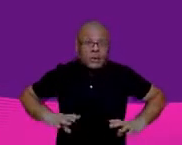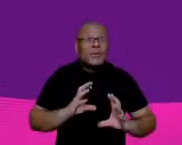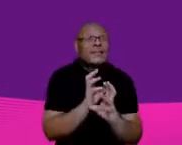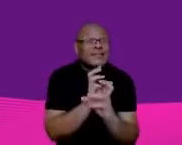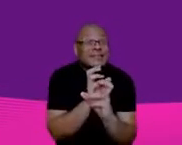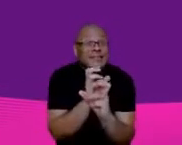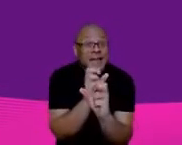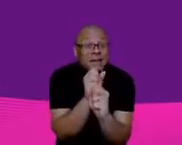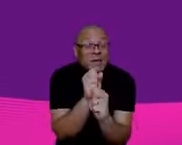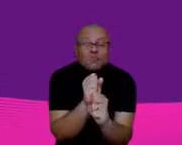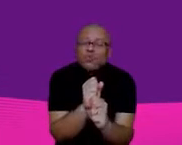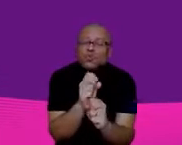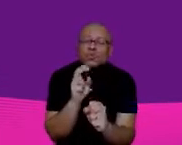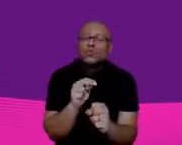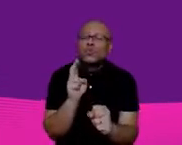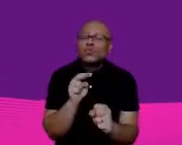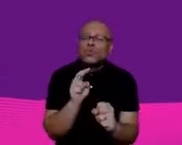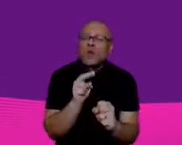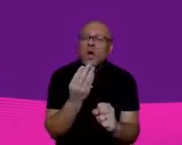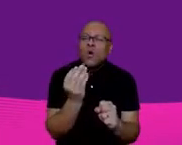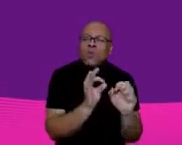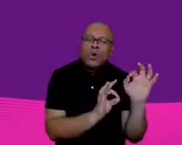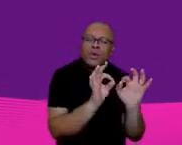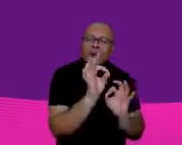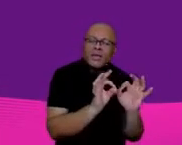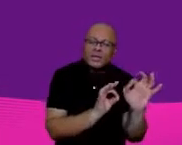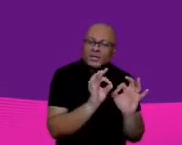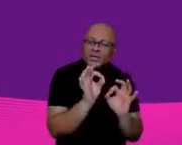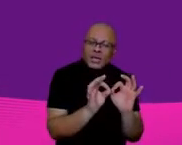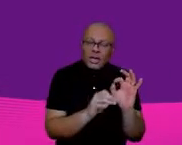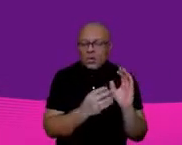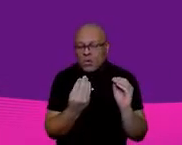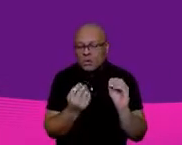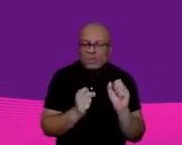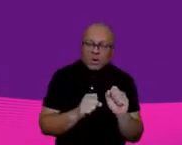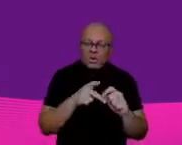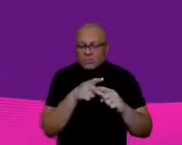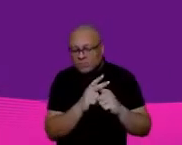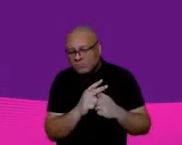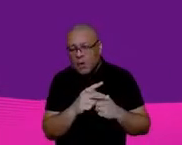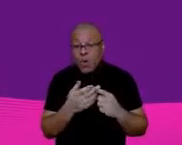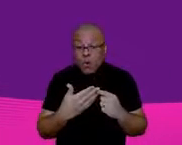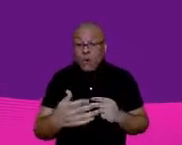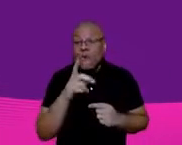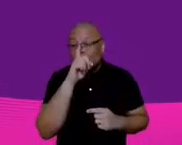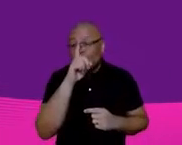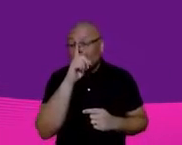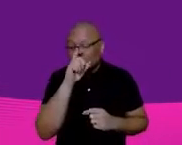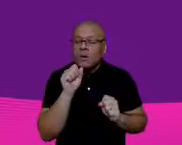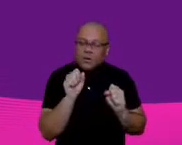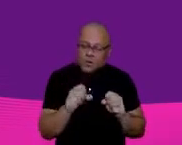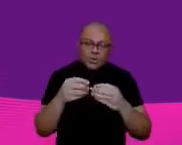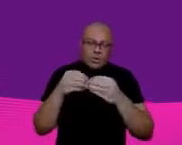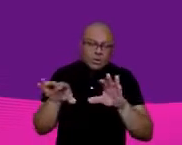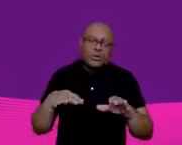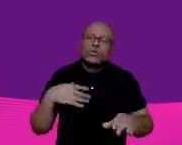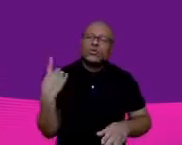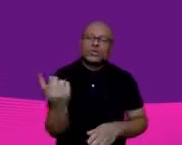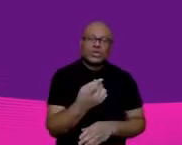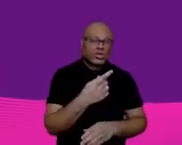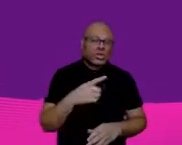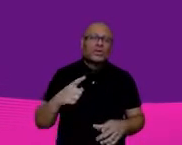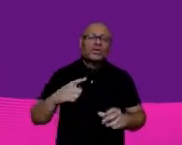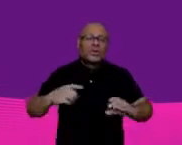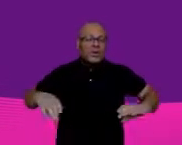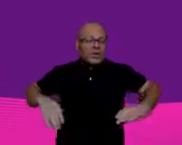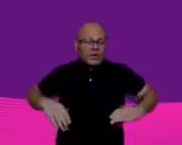para solucionar o problema e ver onde é que ele poderia ser um problema. Em geral, nós temos um quadril rígido de 0 a